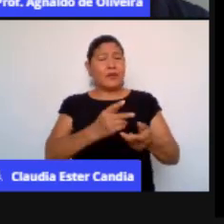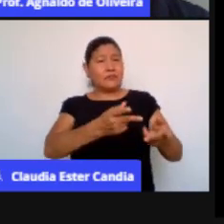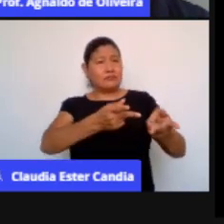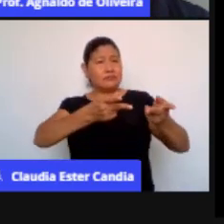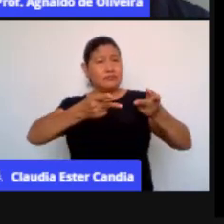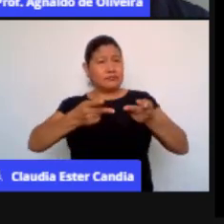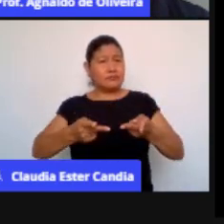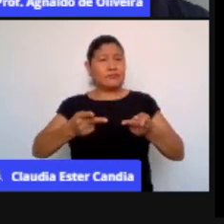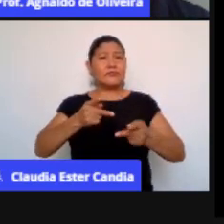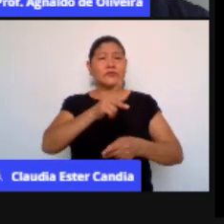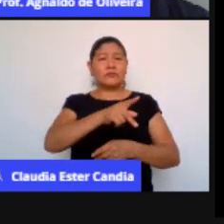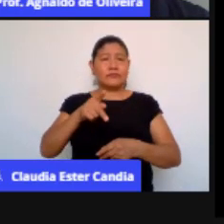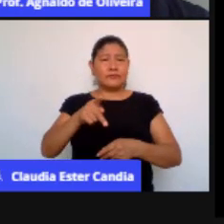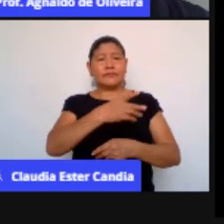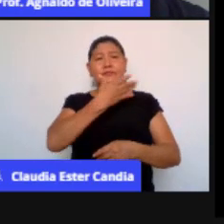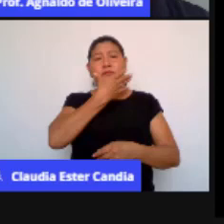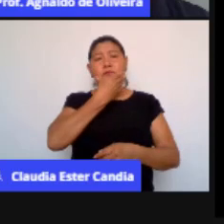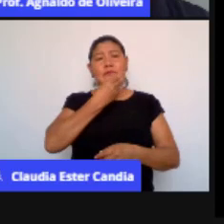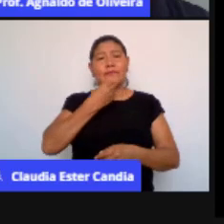favor?